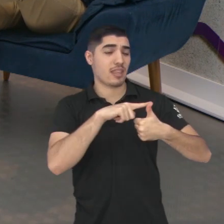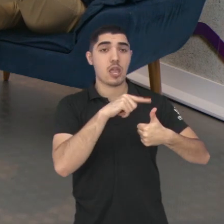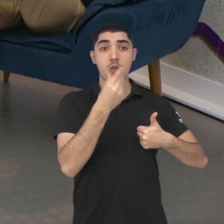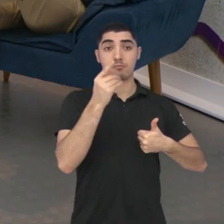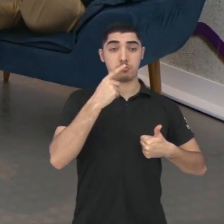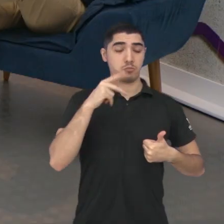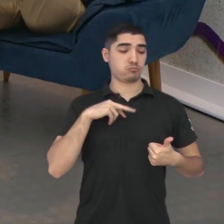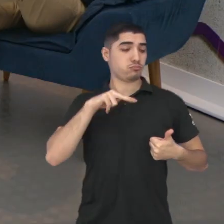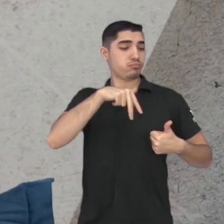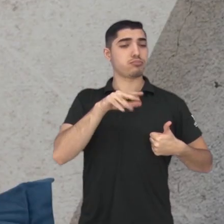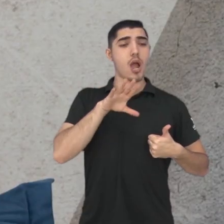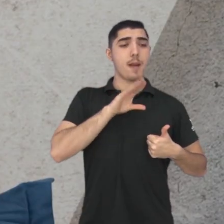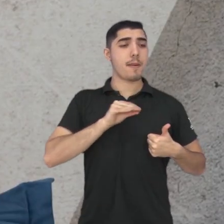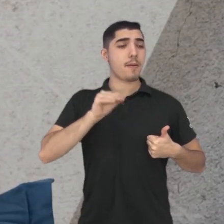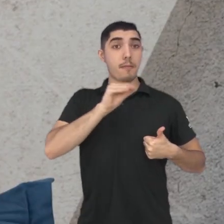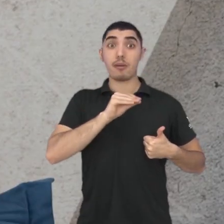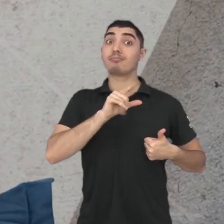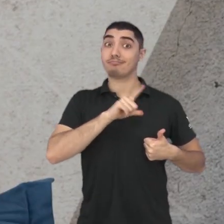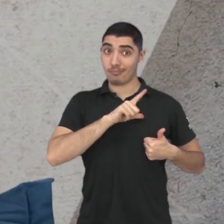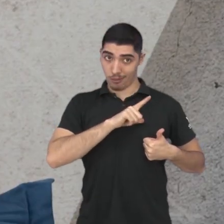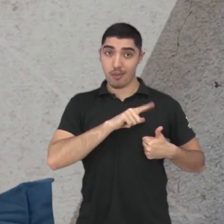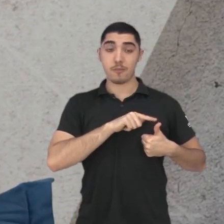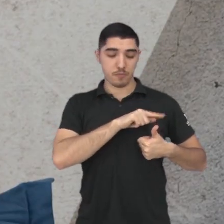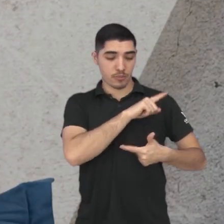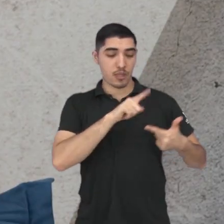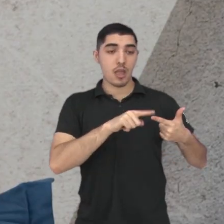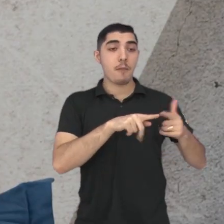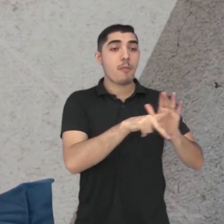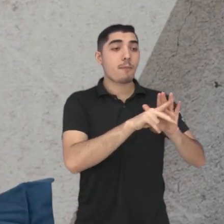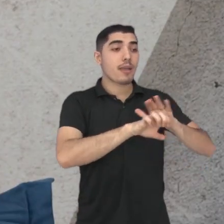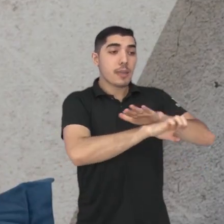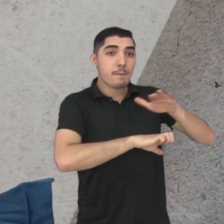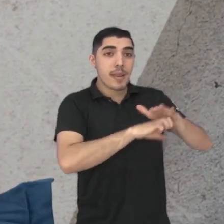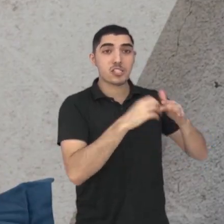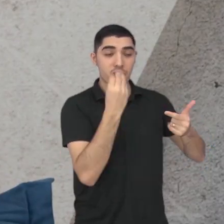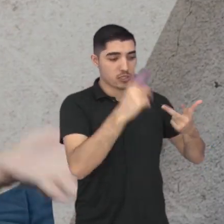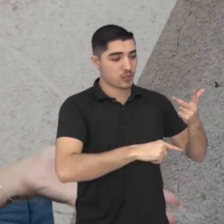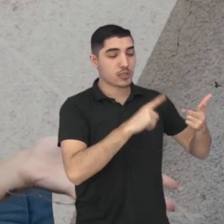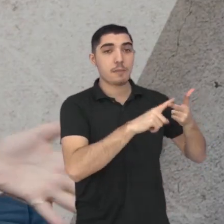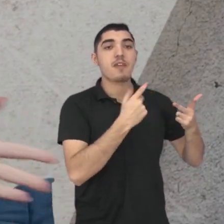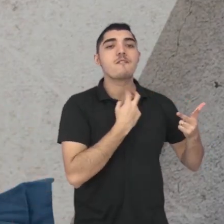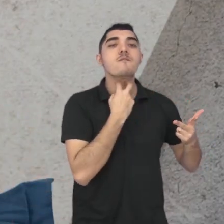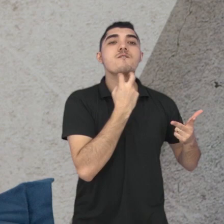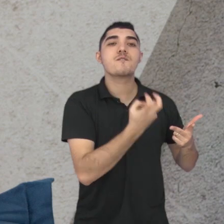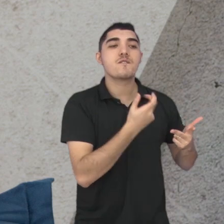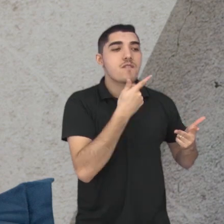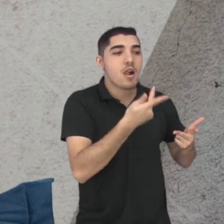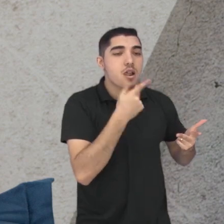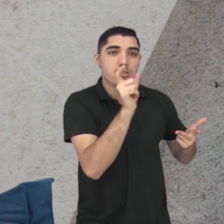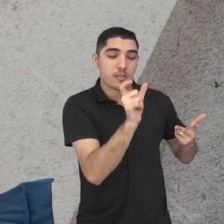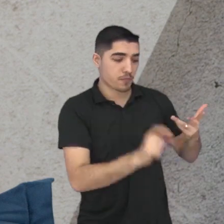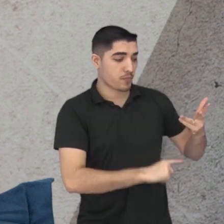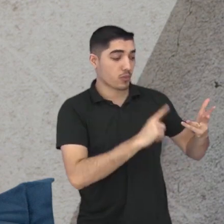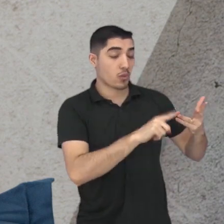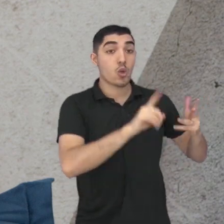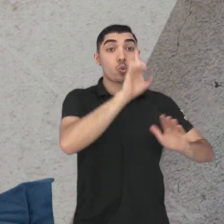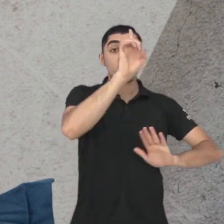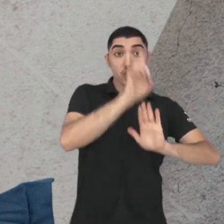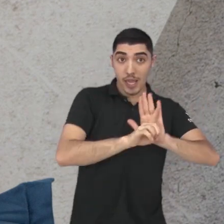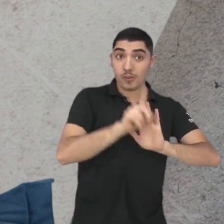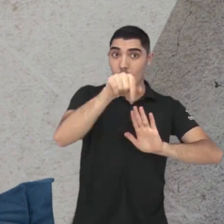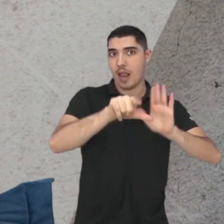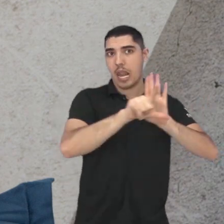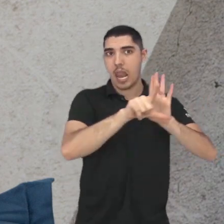desde oratória, a gente tem uma parte de agência de viagens, a gente aprende alfabeto fonético, a gente aprende o direito